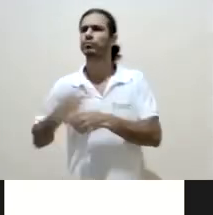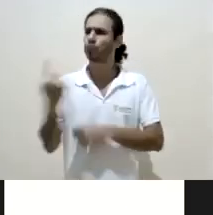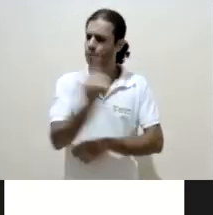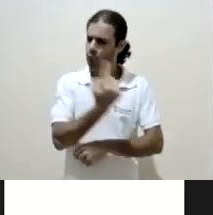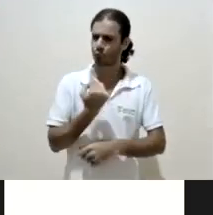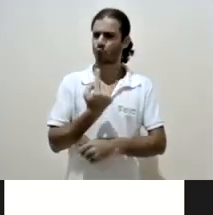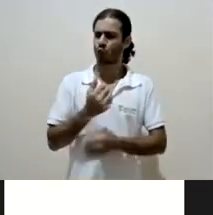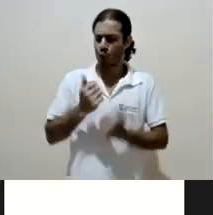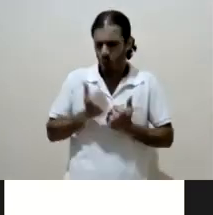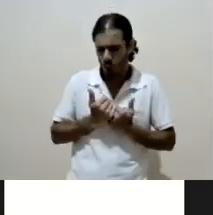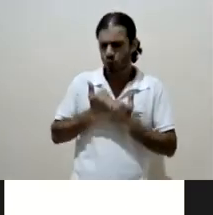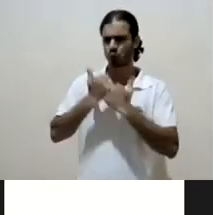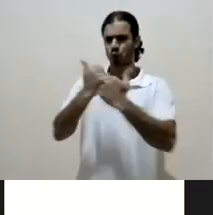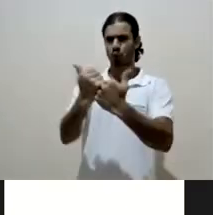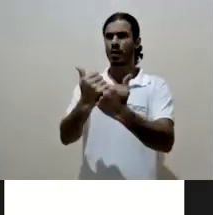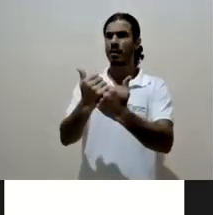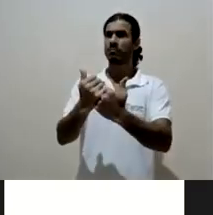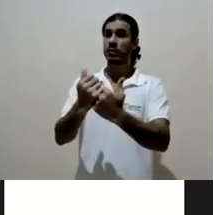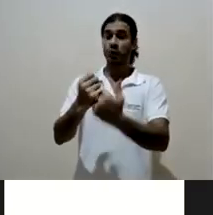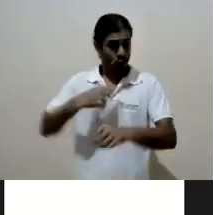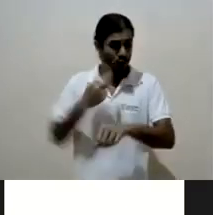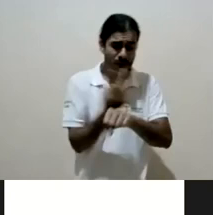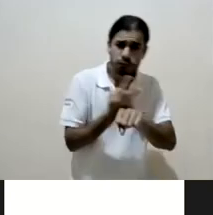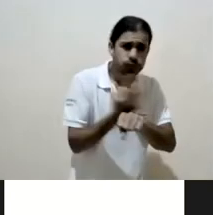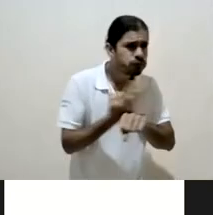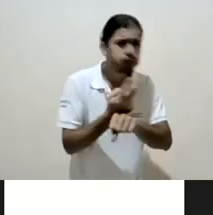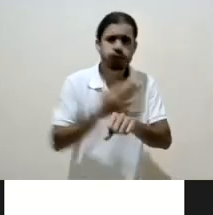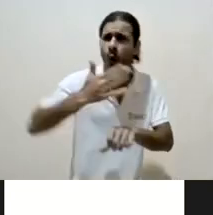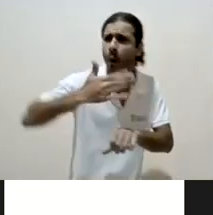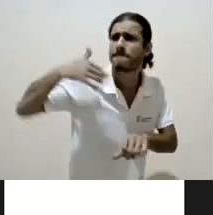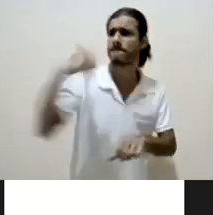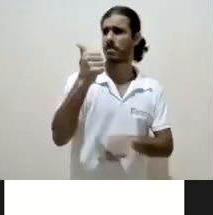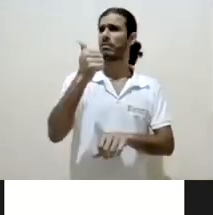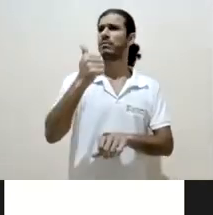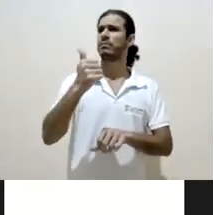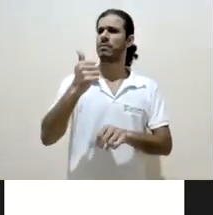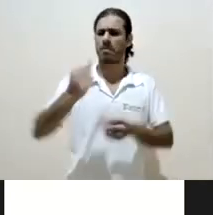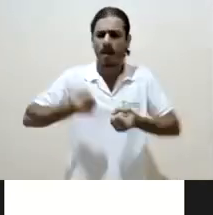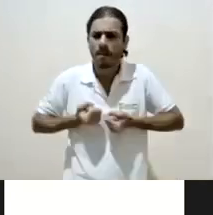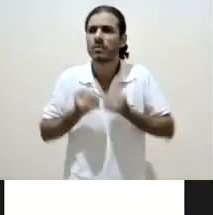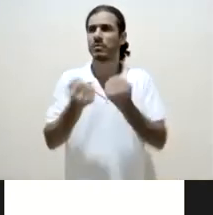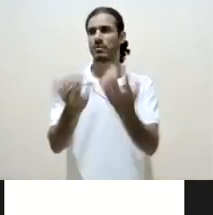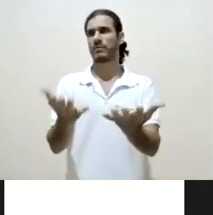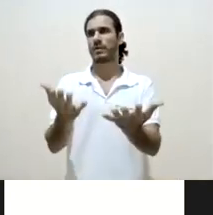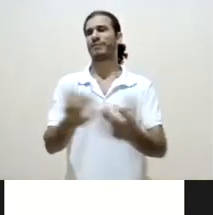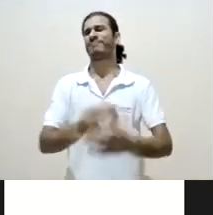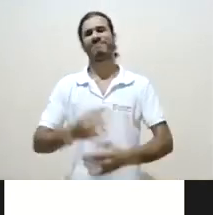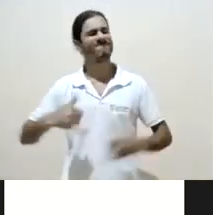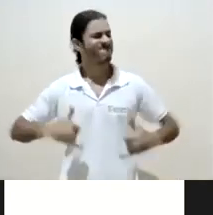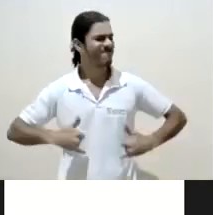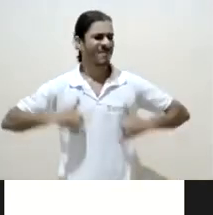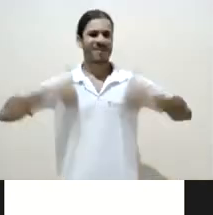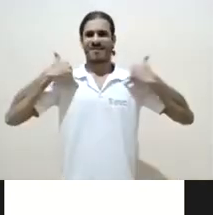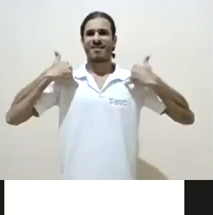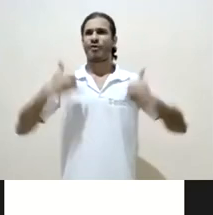condições para que a gente faça o melhor possível. Orgulhoso de uma jornada, como diz, que conectou,